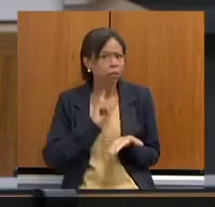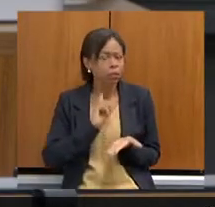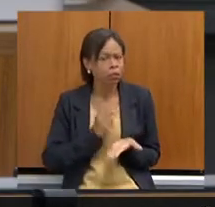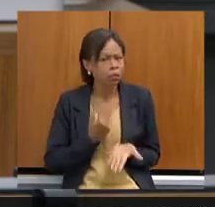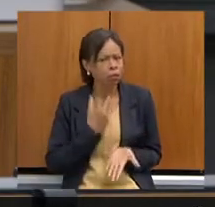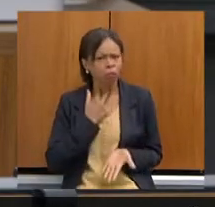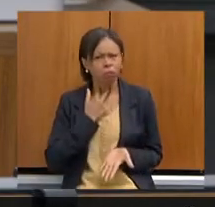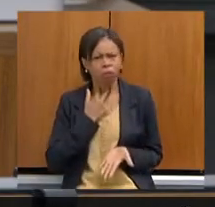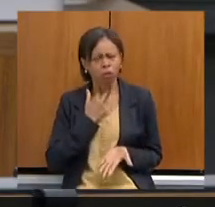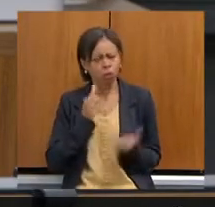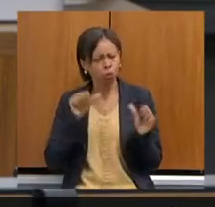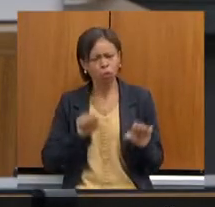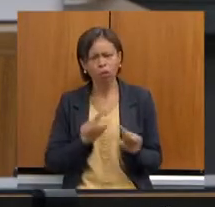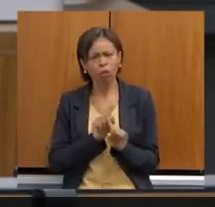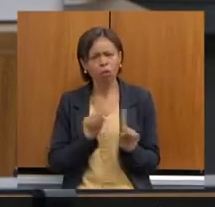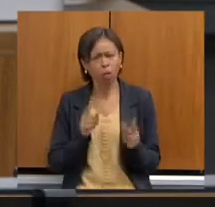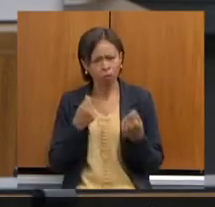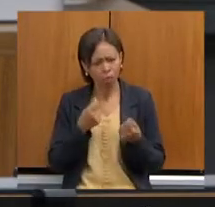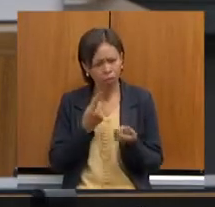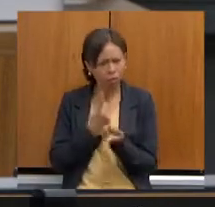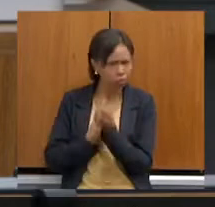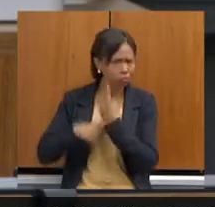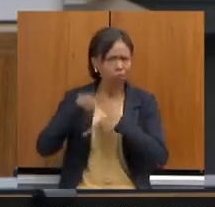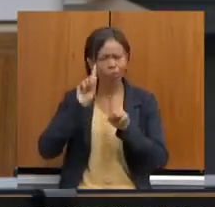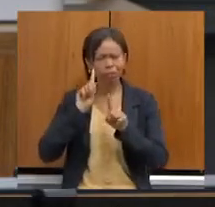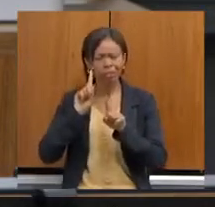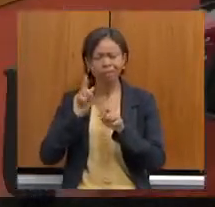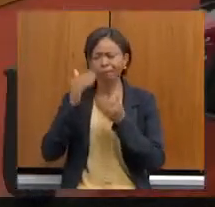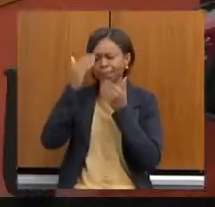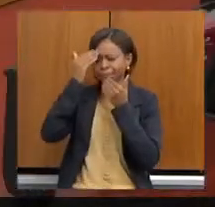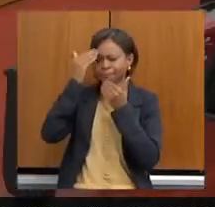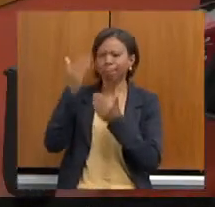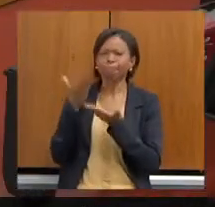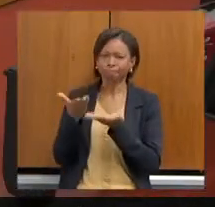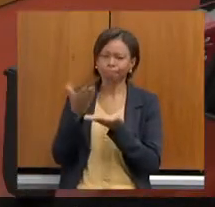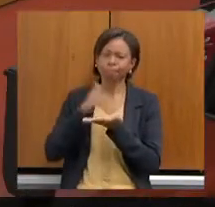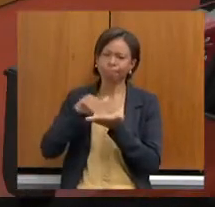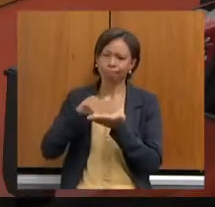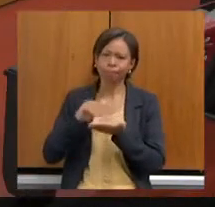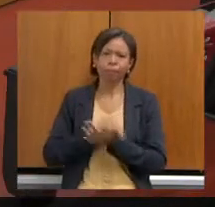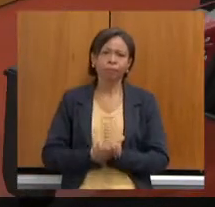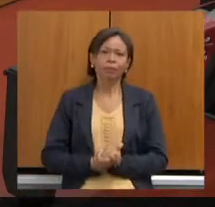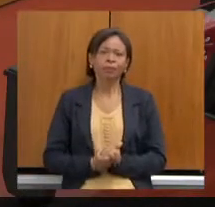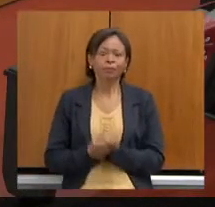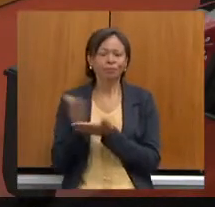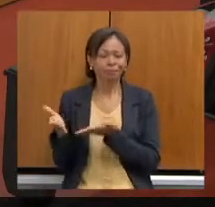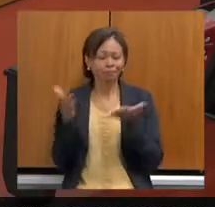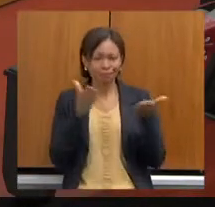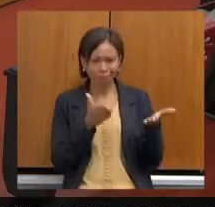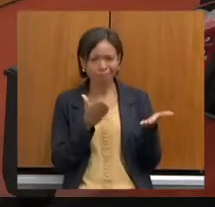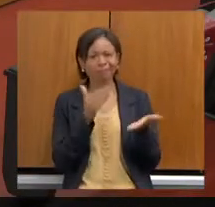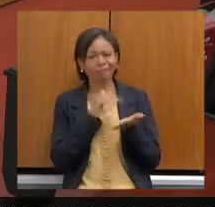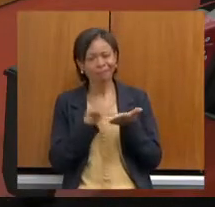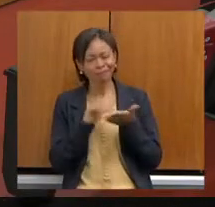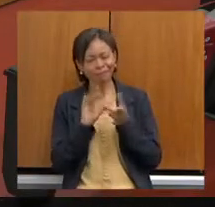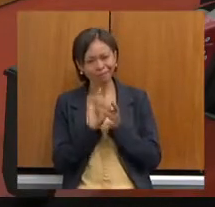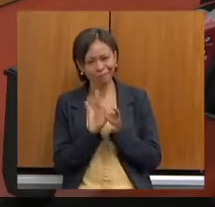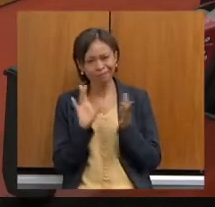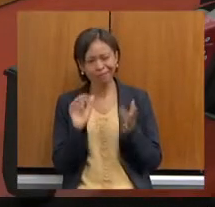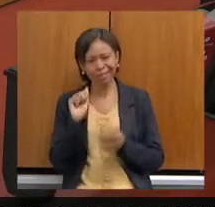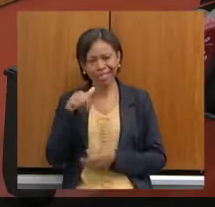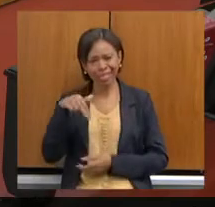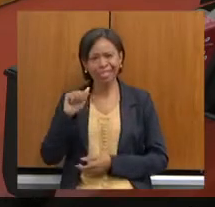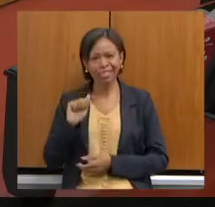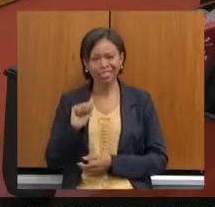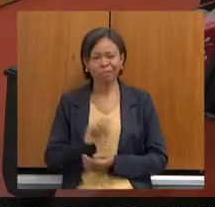podemos Mas tem como ir à mesa e é por aí muito obrigado pela fé o passo a palavra secretária Ana